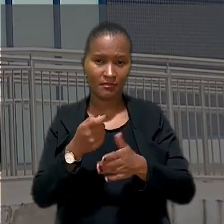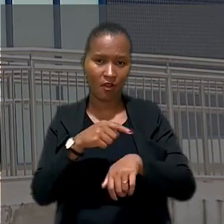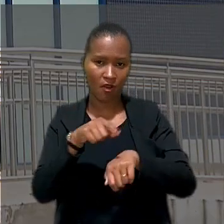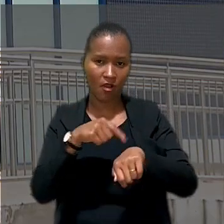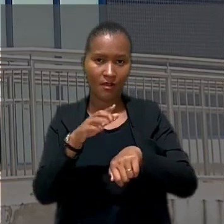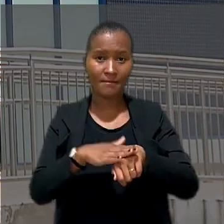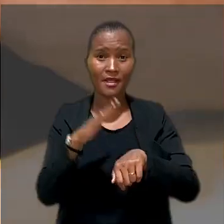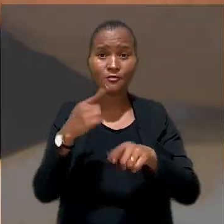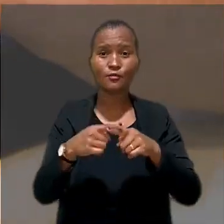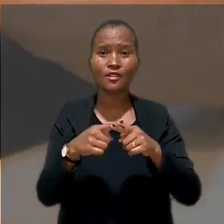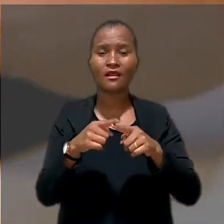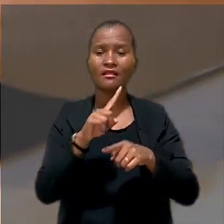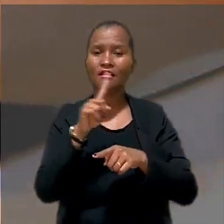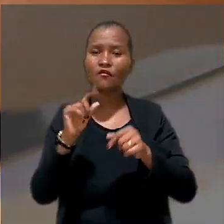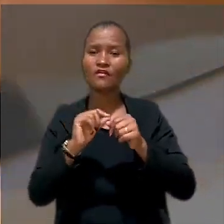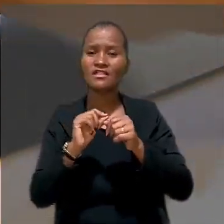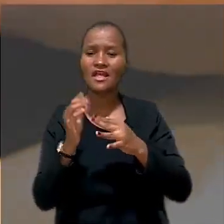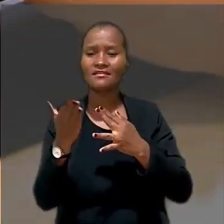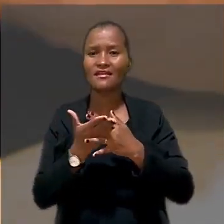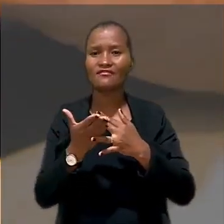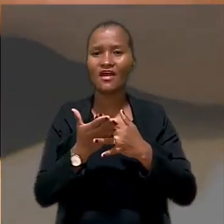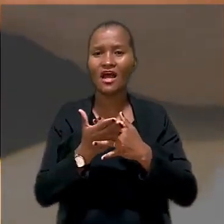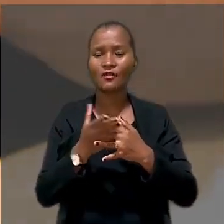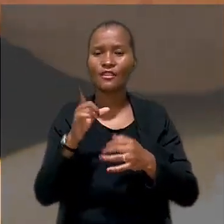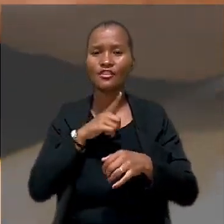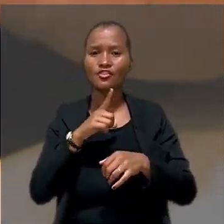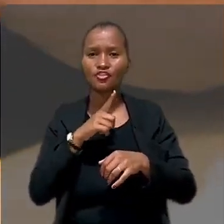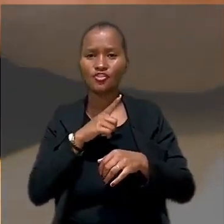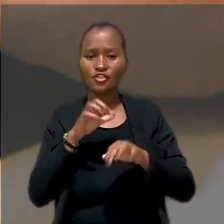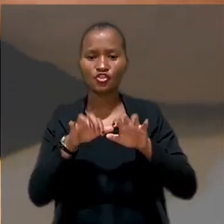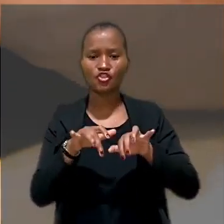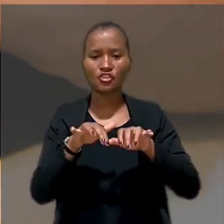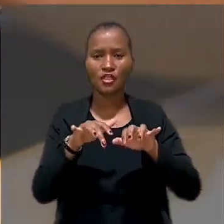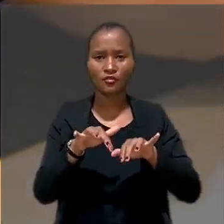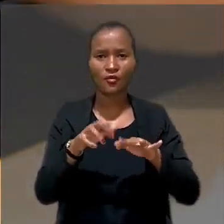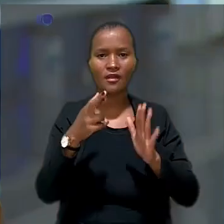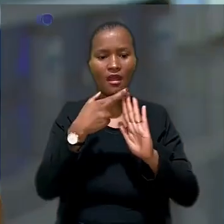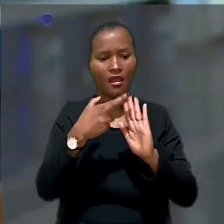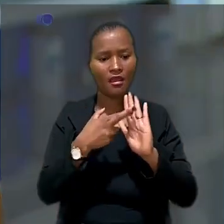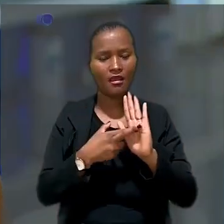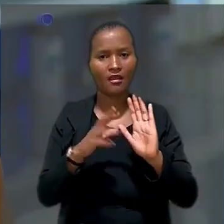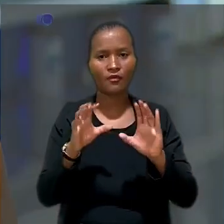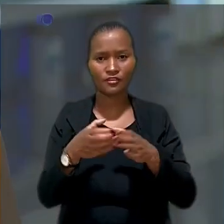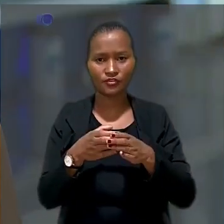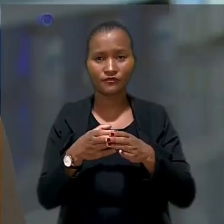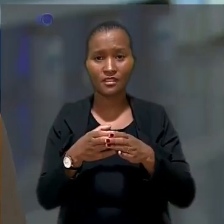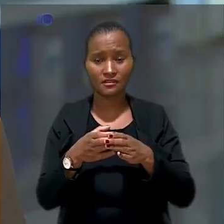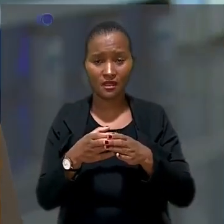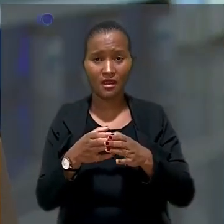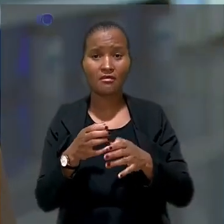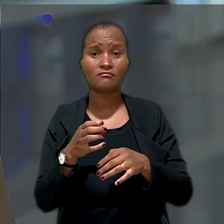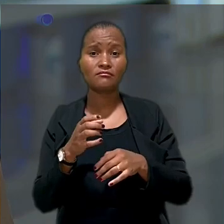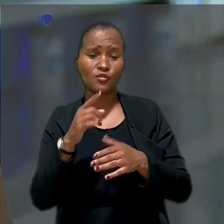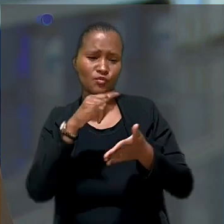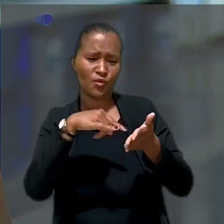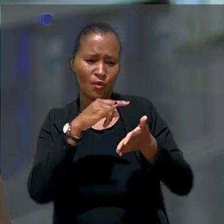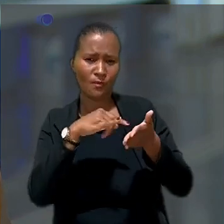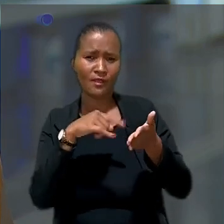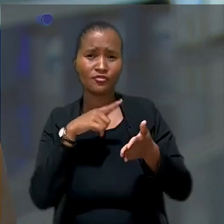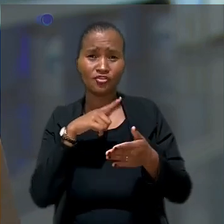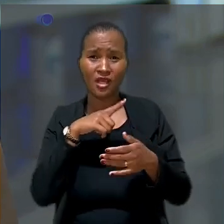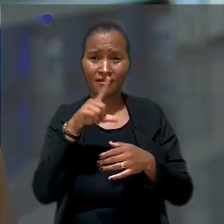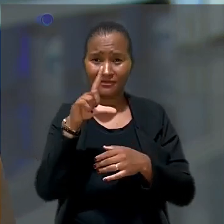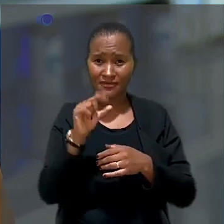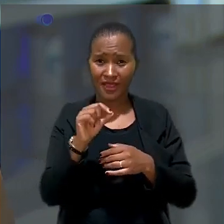pelo descumprimento de intervalo previsto para digitadores em norma coletiva. A pausa contida no documento